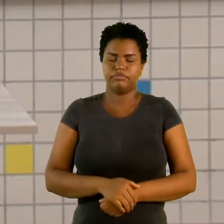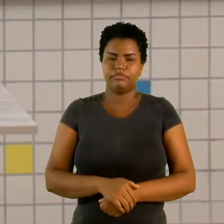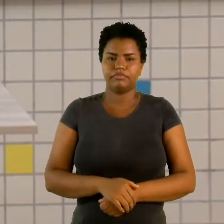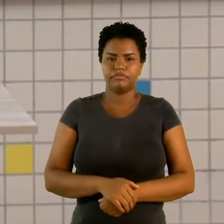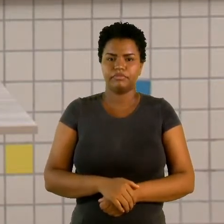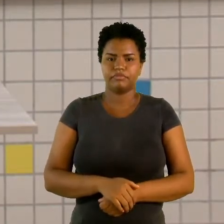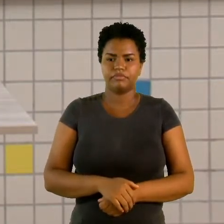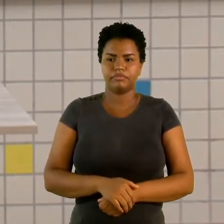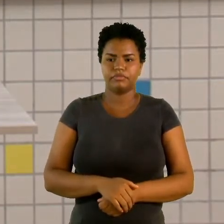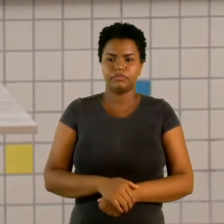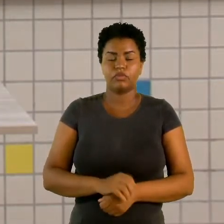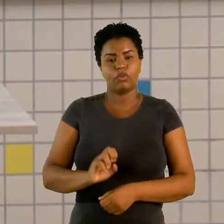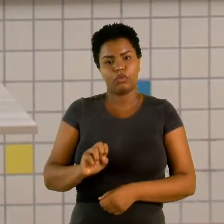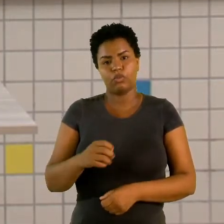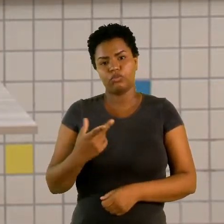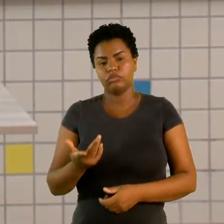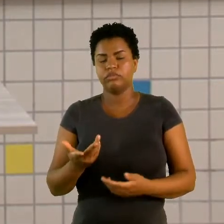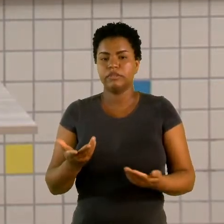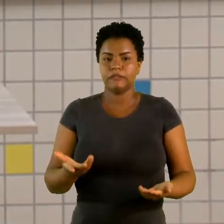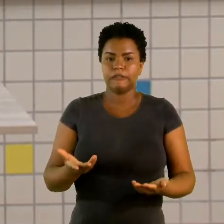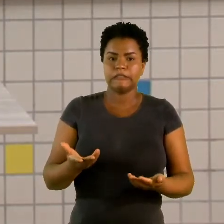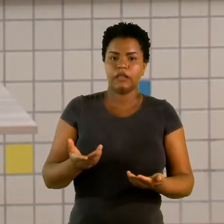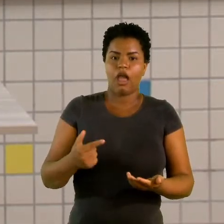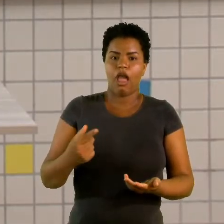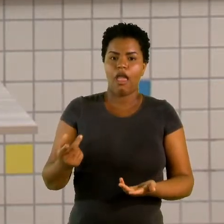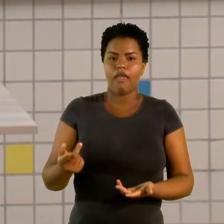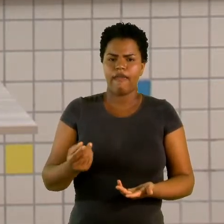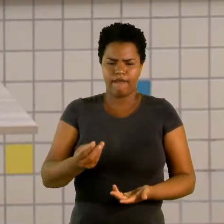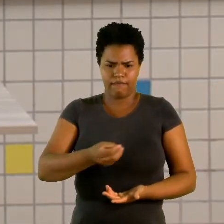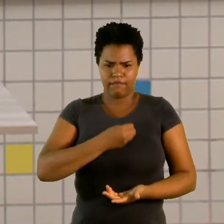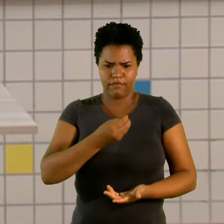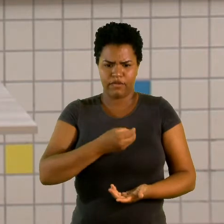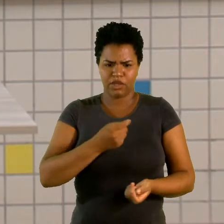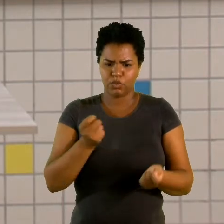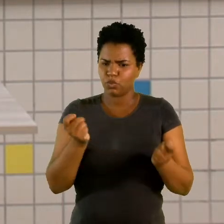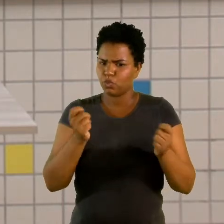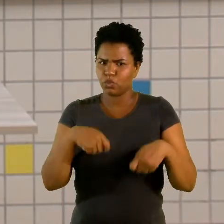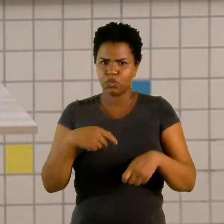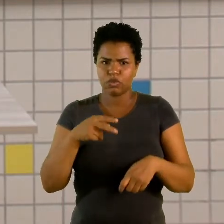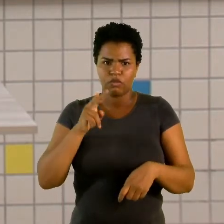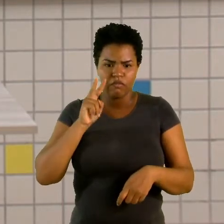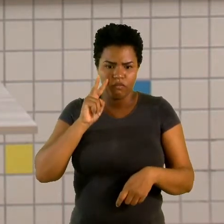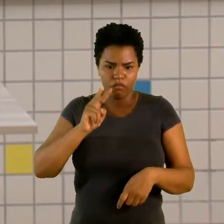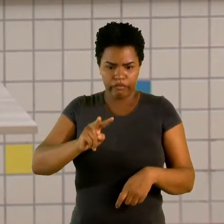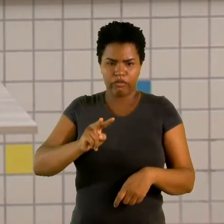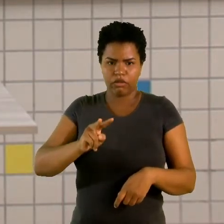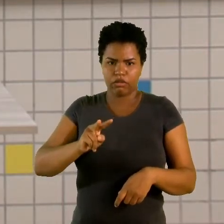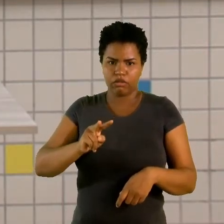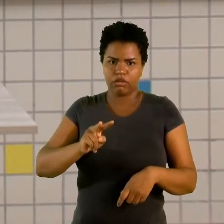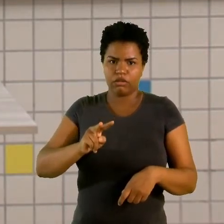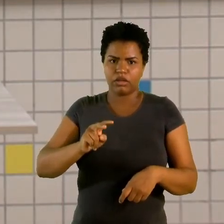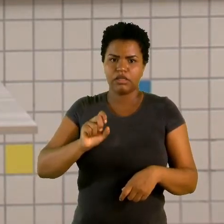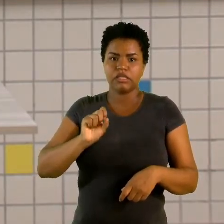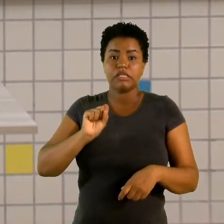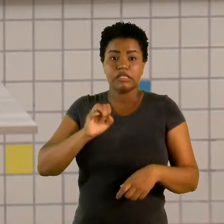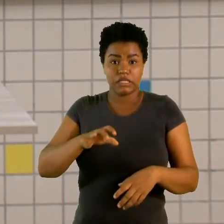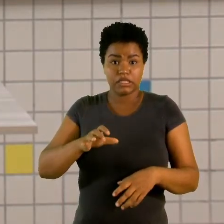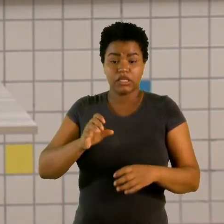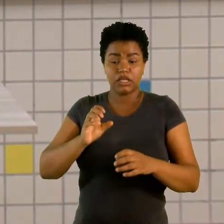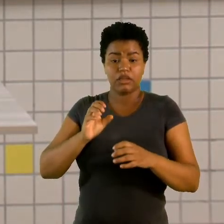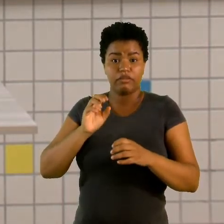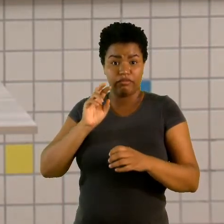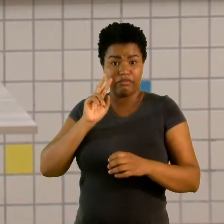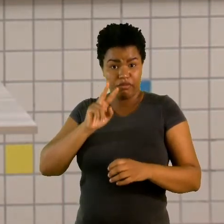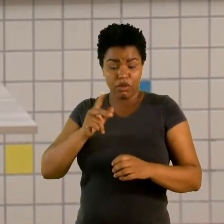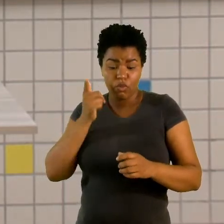Micro-organismo, tá? Ou seja, uma forma de vida que não pode ser visualizada sem o auxílio também do microscópio. Só que,